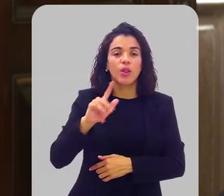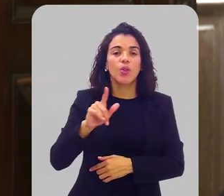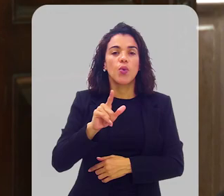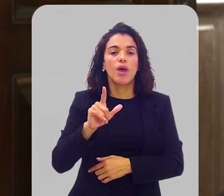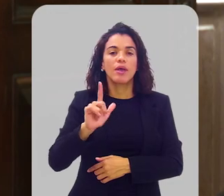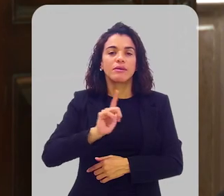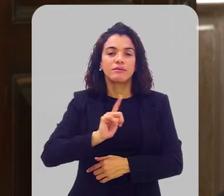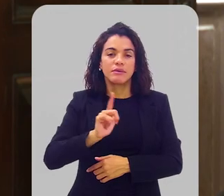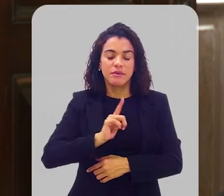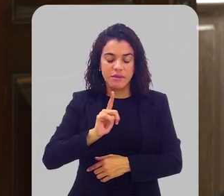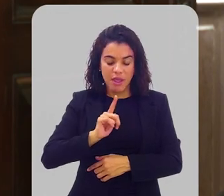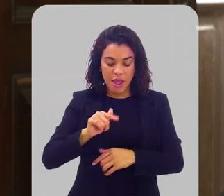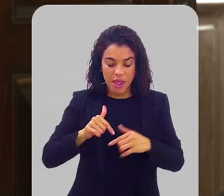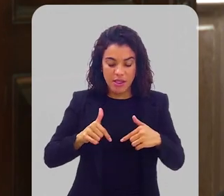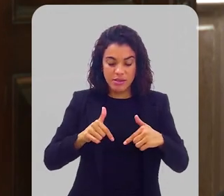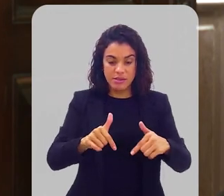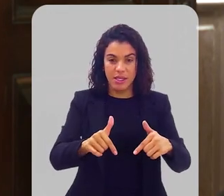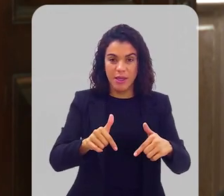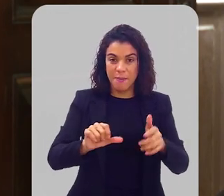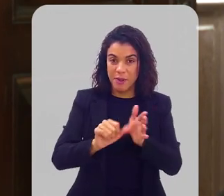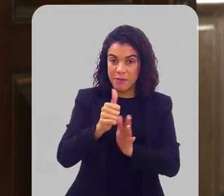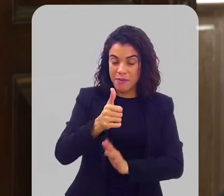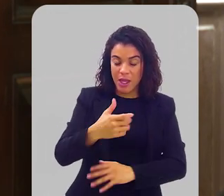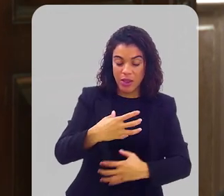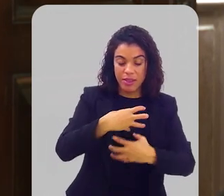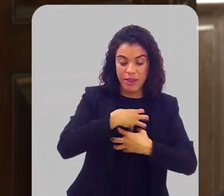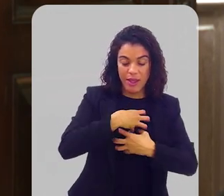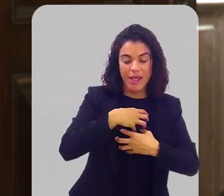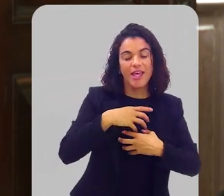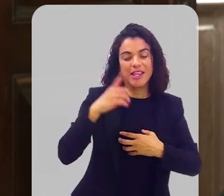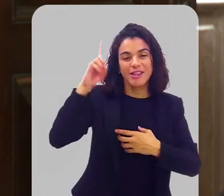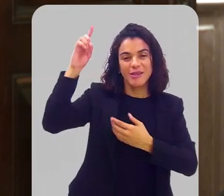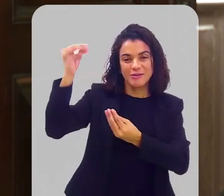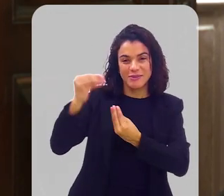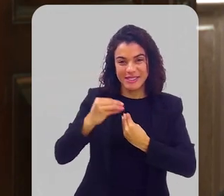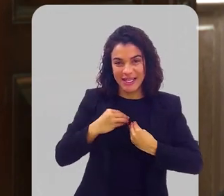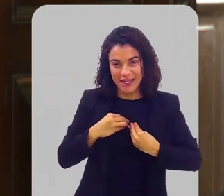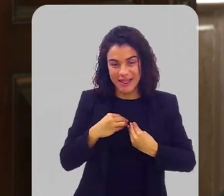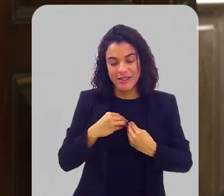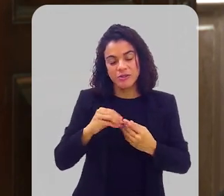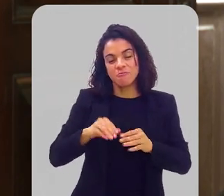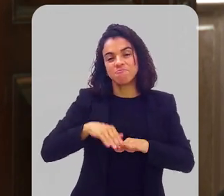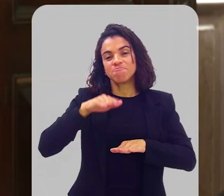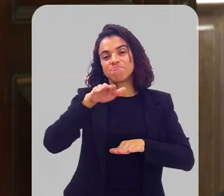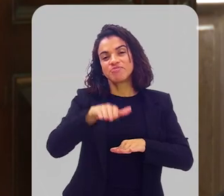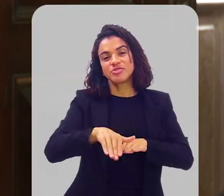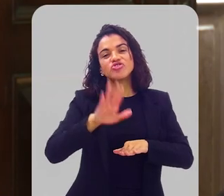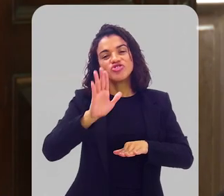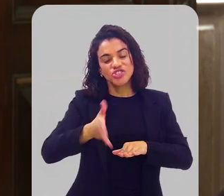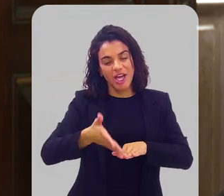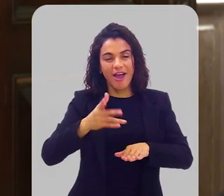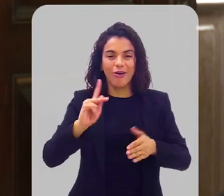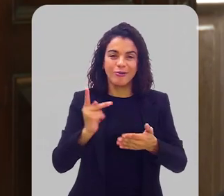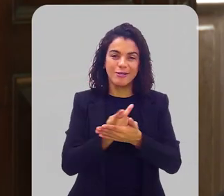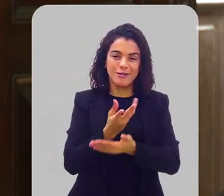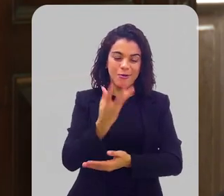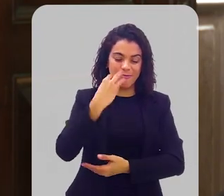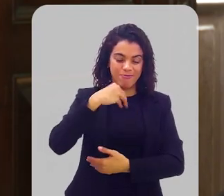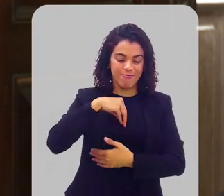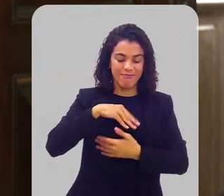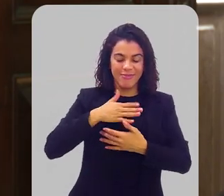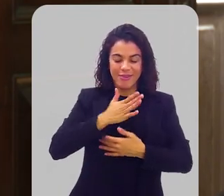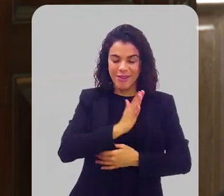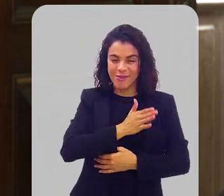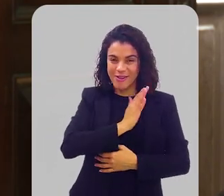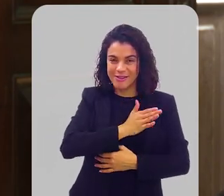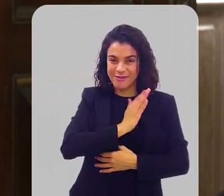né, que não é você ter para você ser, é você ser primeiro e Deus ele te dá. Com certeza. Então o primeiro passo já havia acontecido dentro de